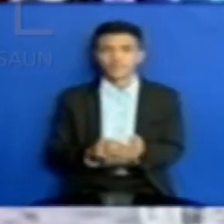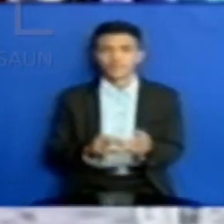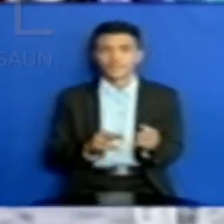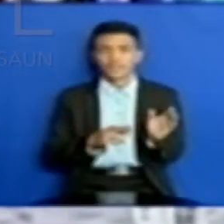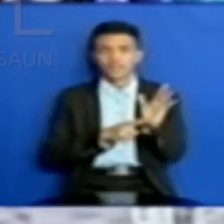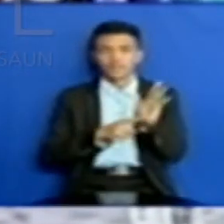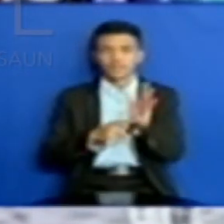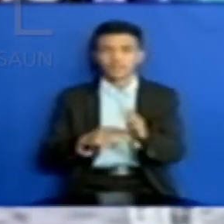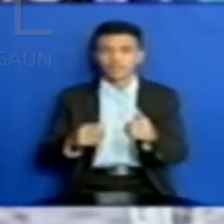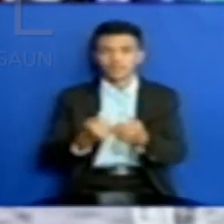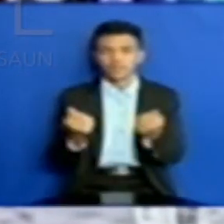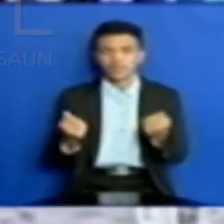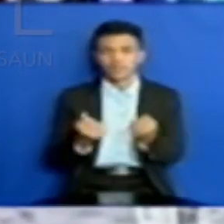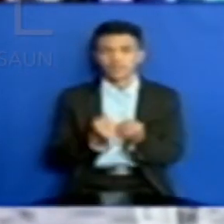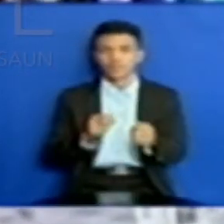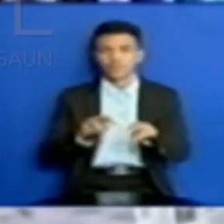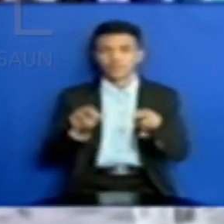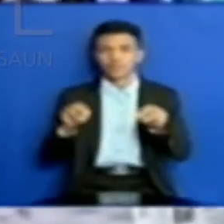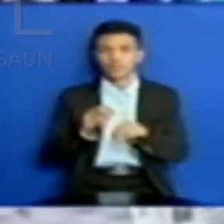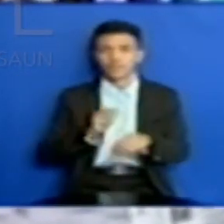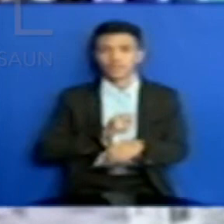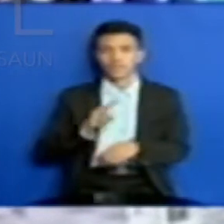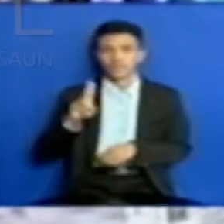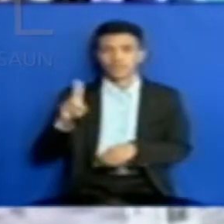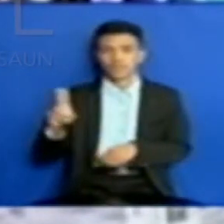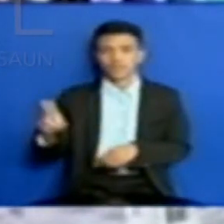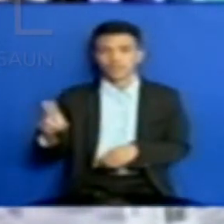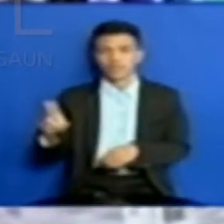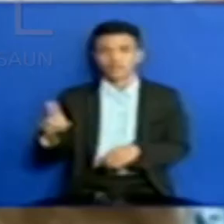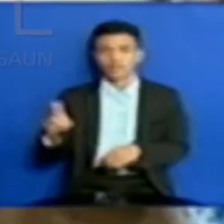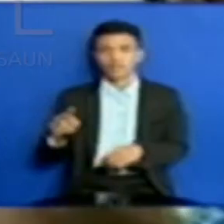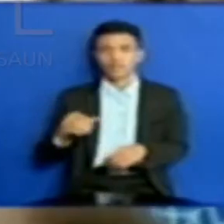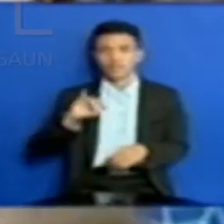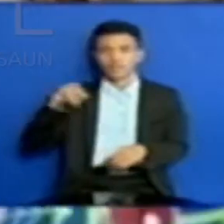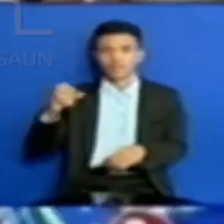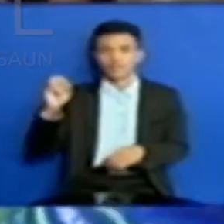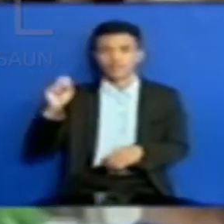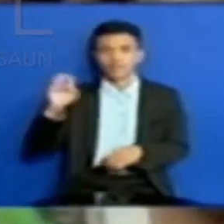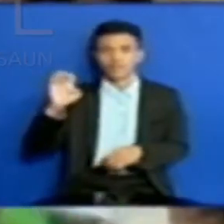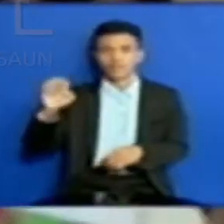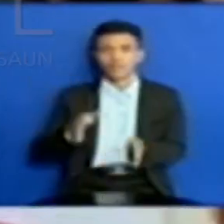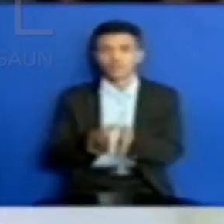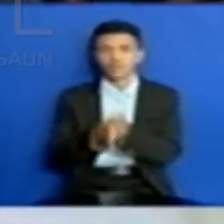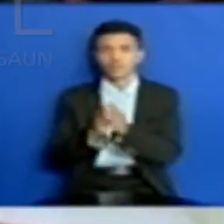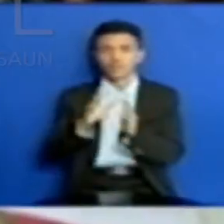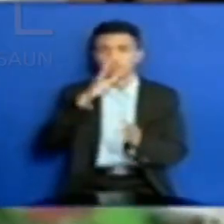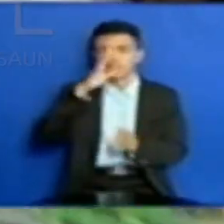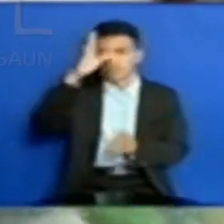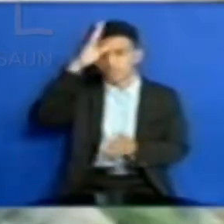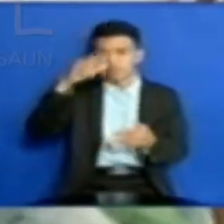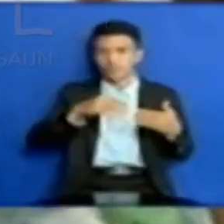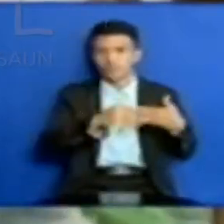Representante administrador município Ainaru, adjunto administrador Uze Derozo, Husu Inan Aman, autoridade